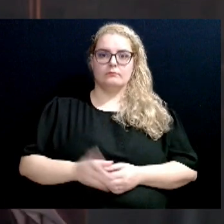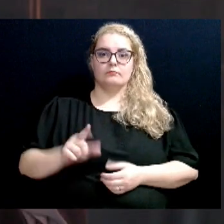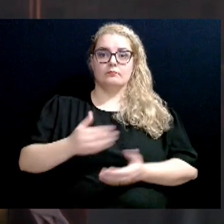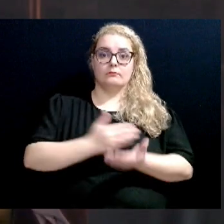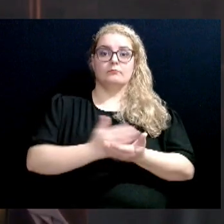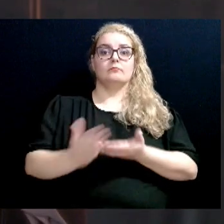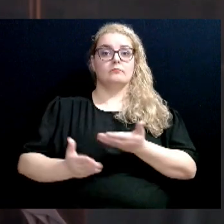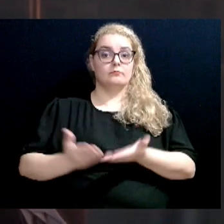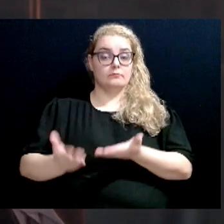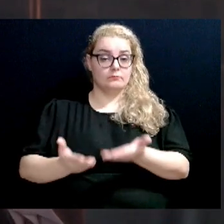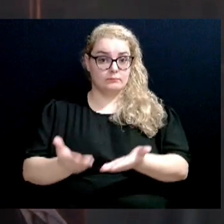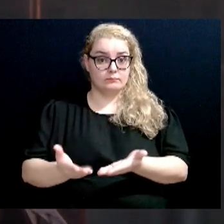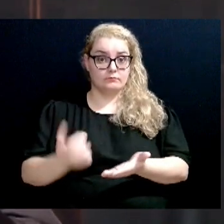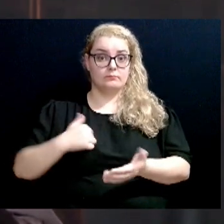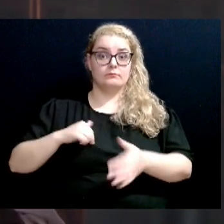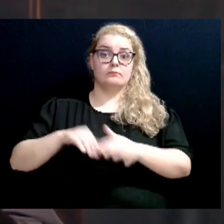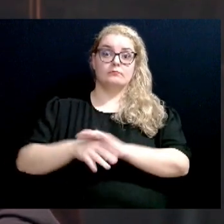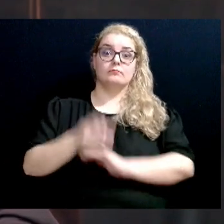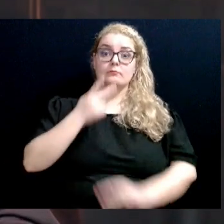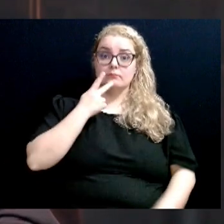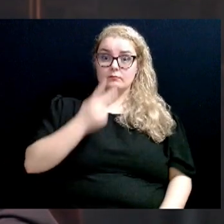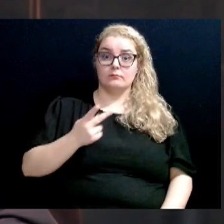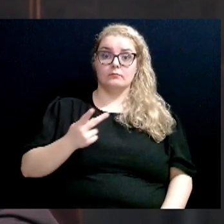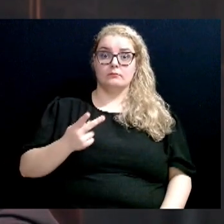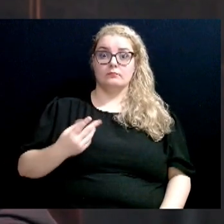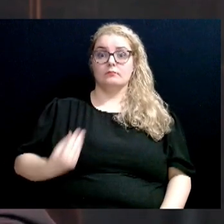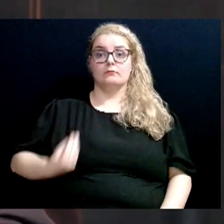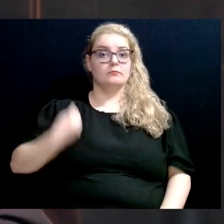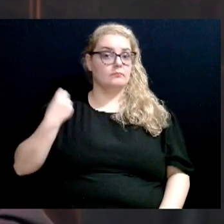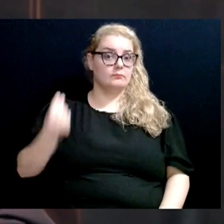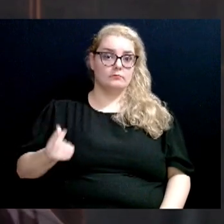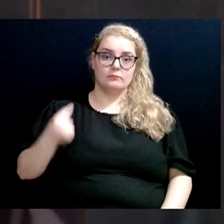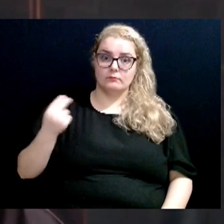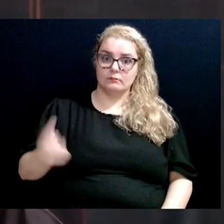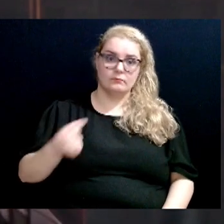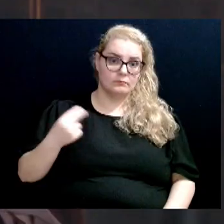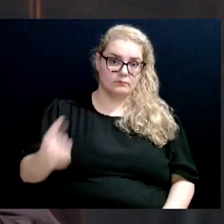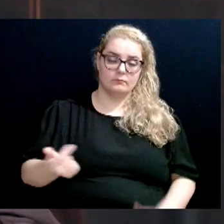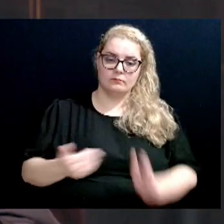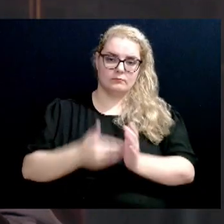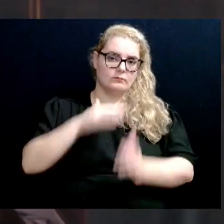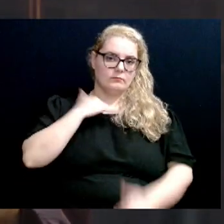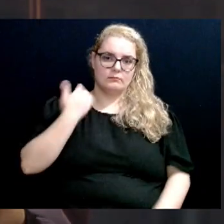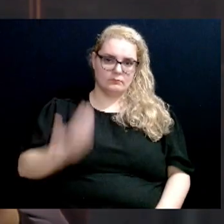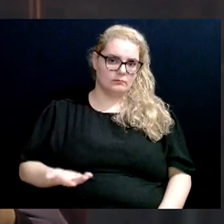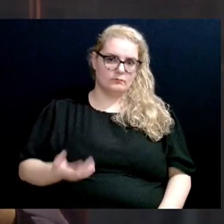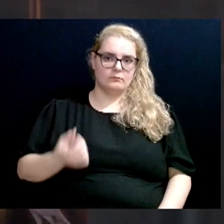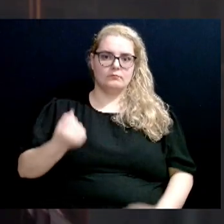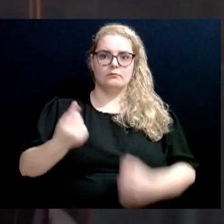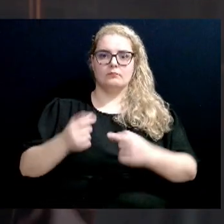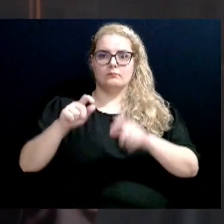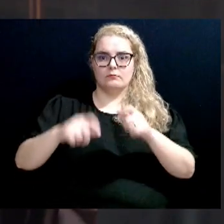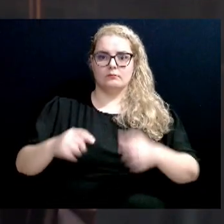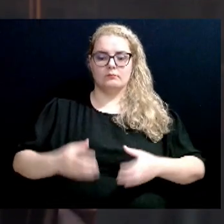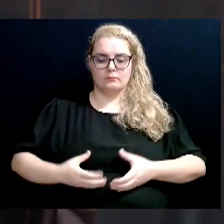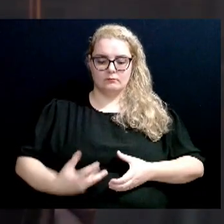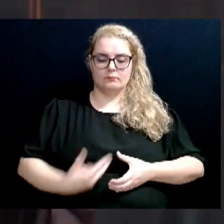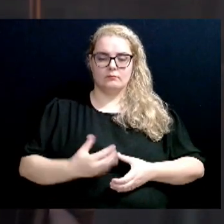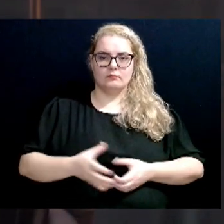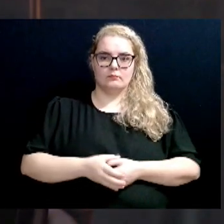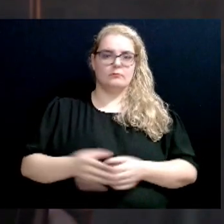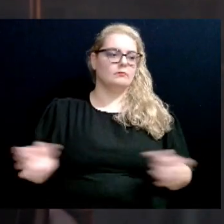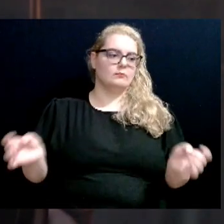eu costumo falar que ele dura a vida inteira. Verdade. Então, algumas pessoas pensam na bariátrica como um fim, quando elas focam no